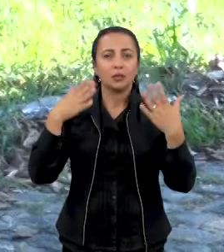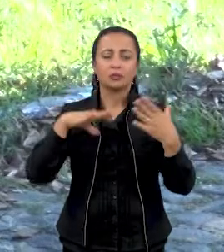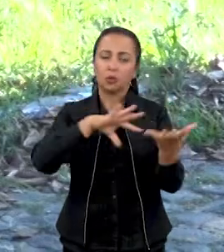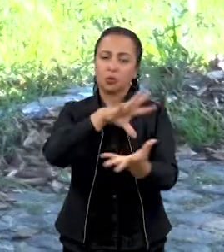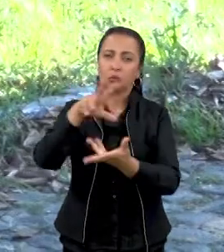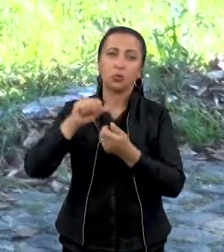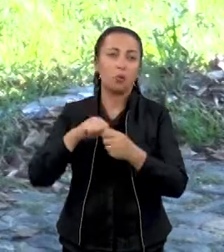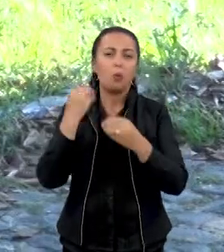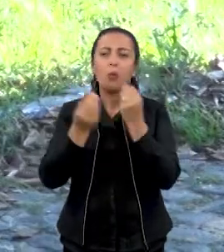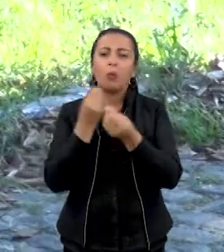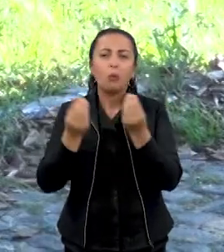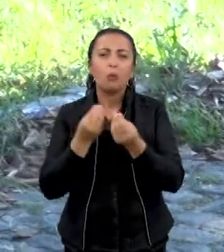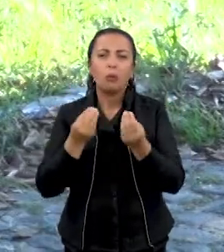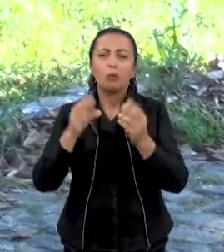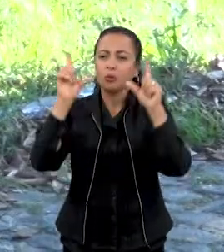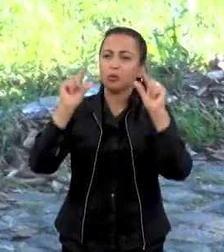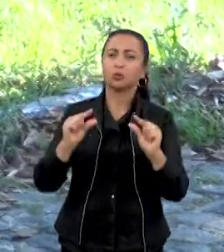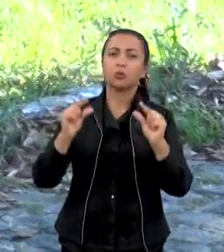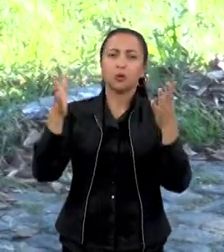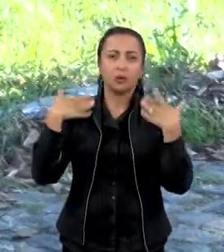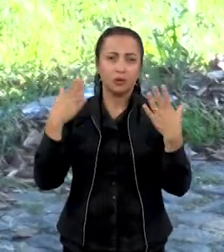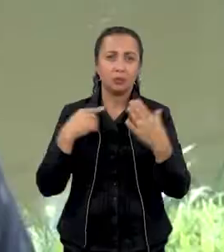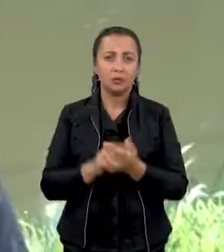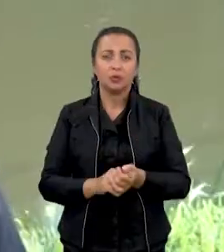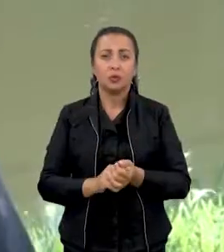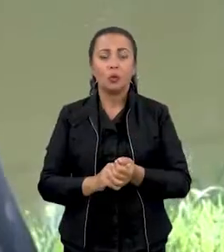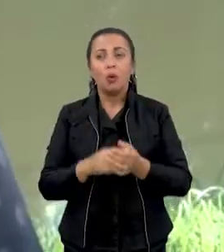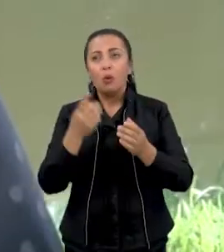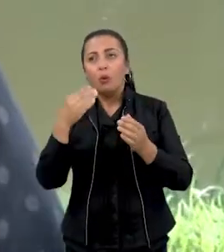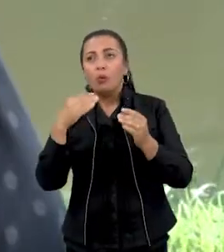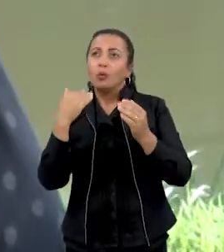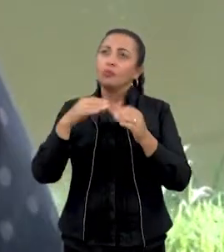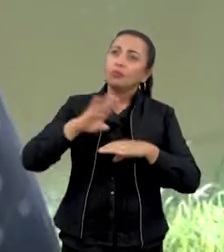esse aquecimento. Como é que a gente diminui esse aquecimento?